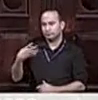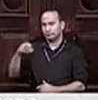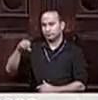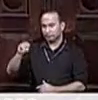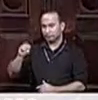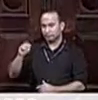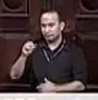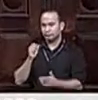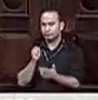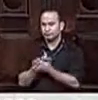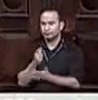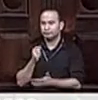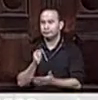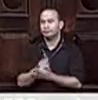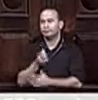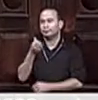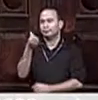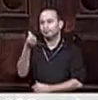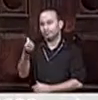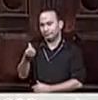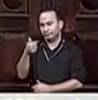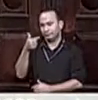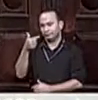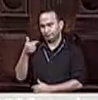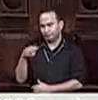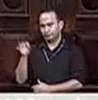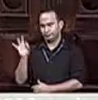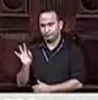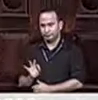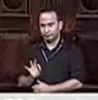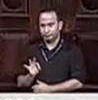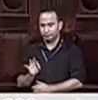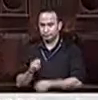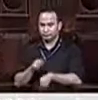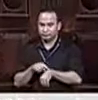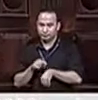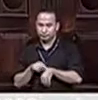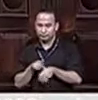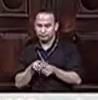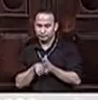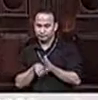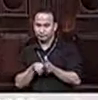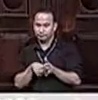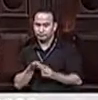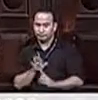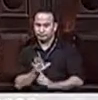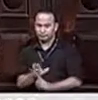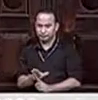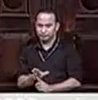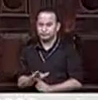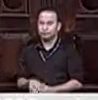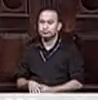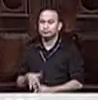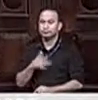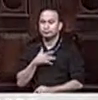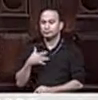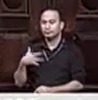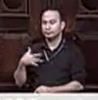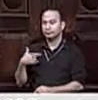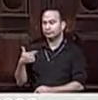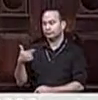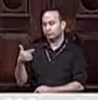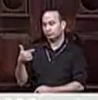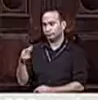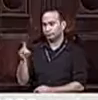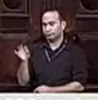gastou-se 62%. Não cumpriu o teto mínimo constitucional da saúde, que é